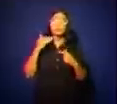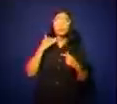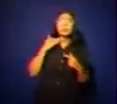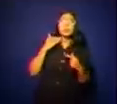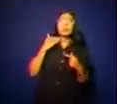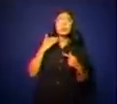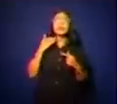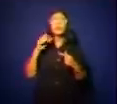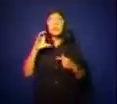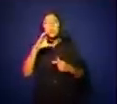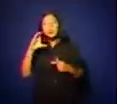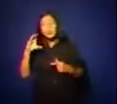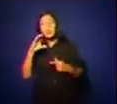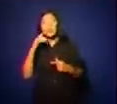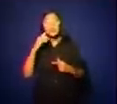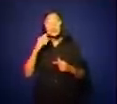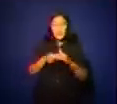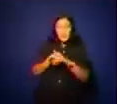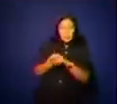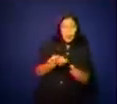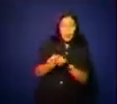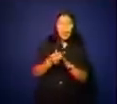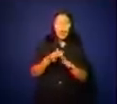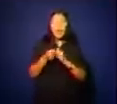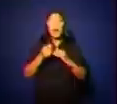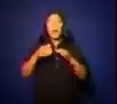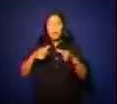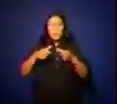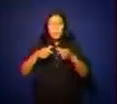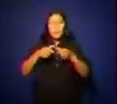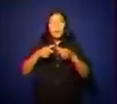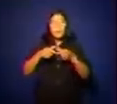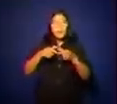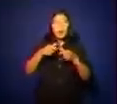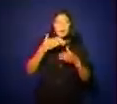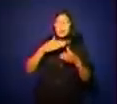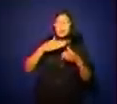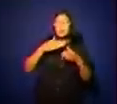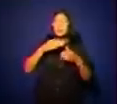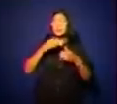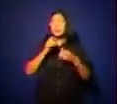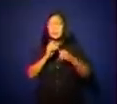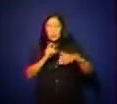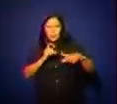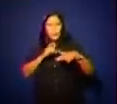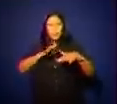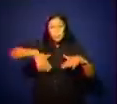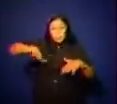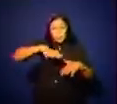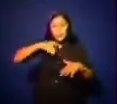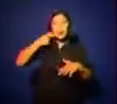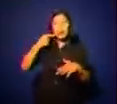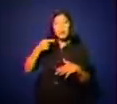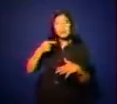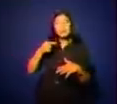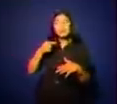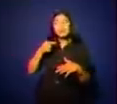dos cientistas dos investidores em ações dos empresários da sociedade em geral Acaba atrapalhando